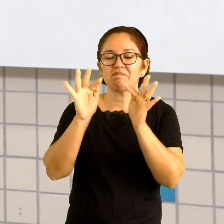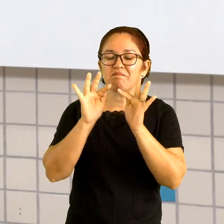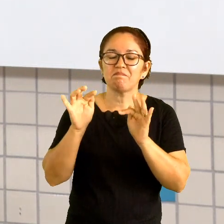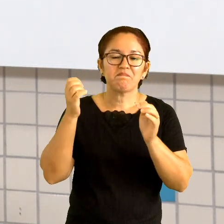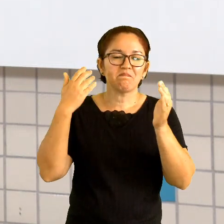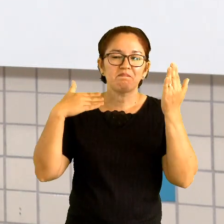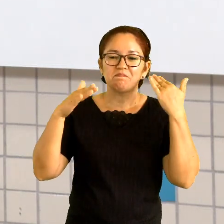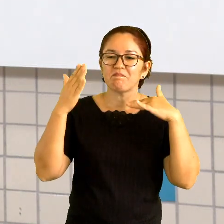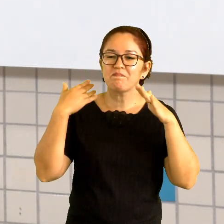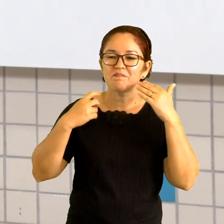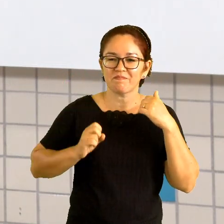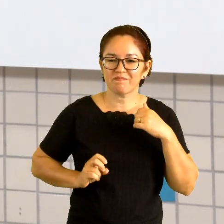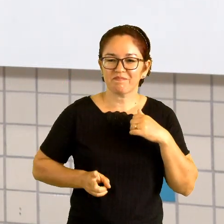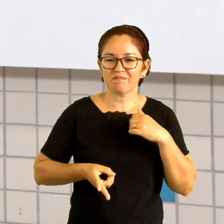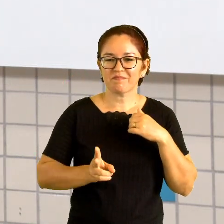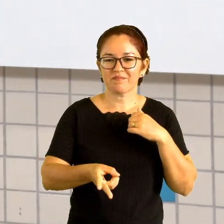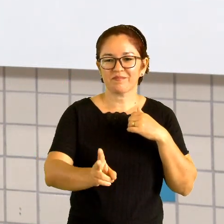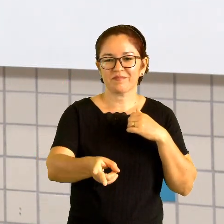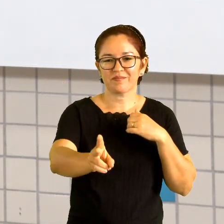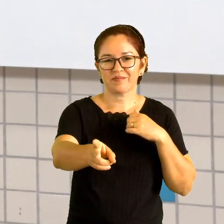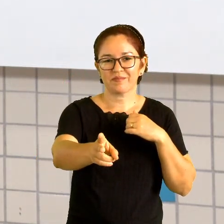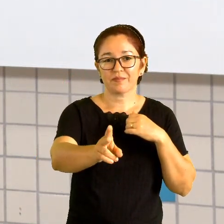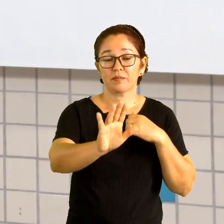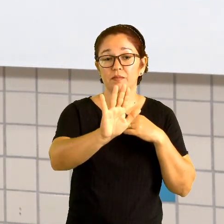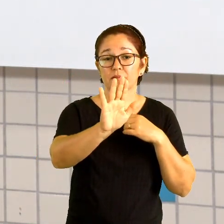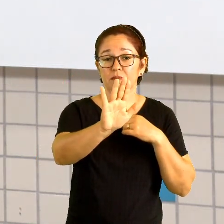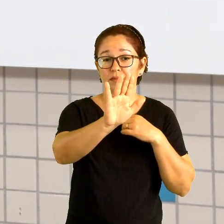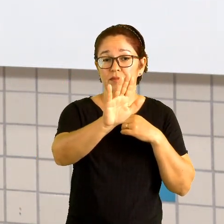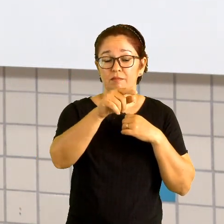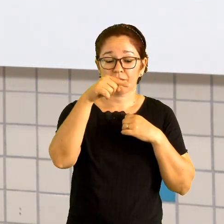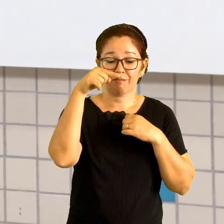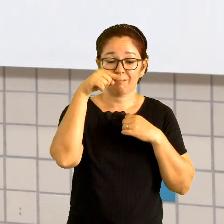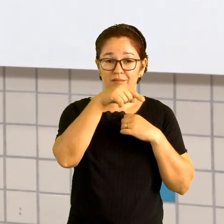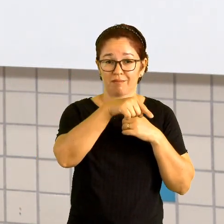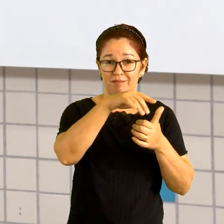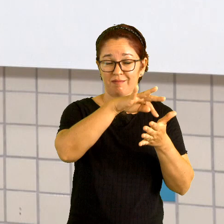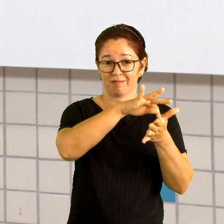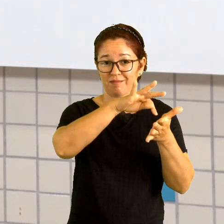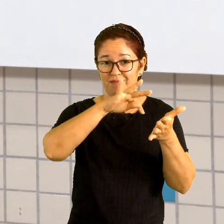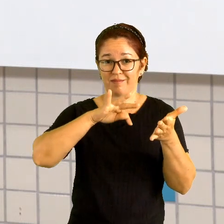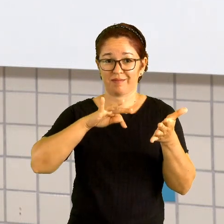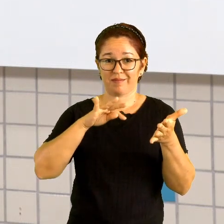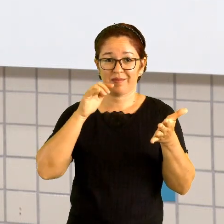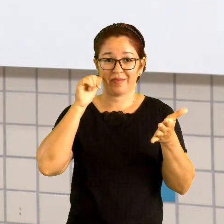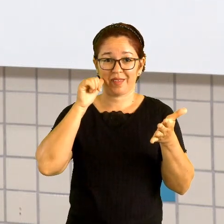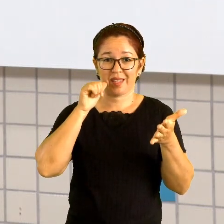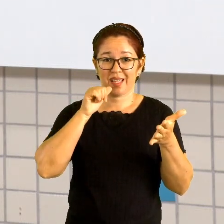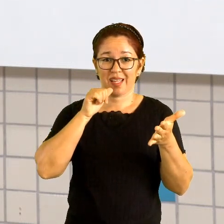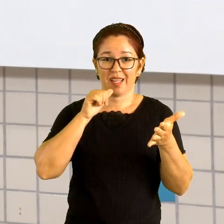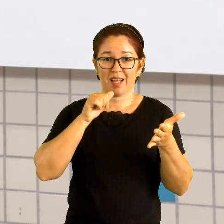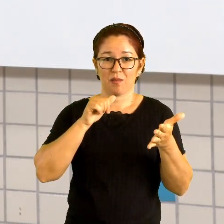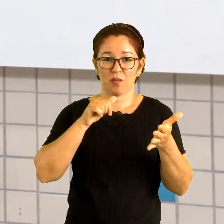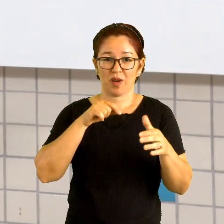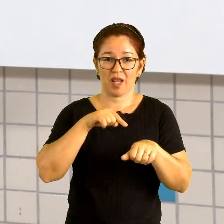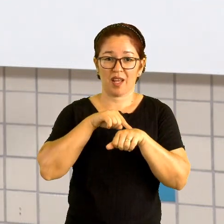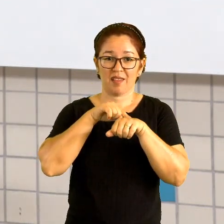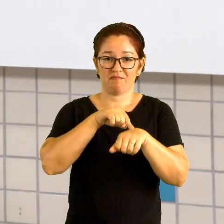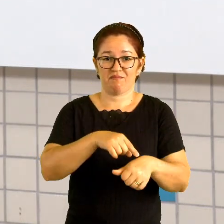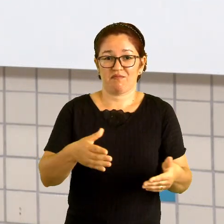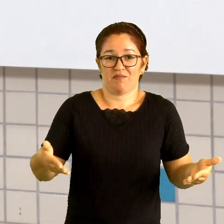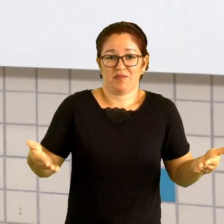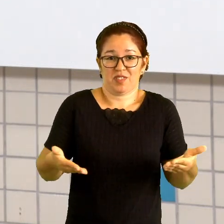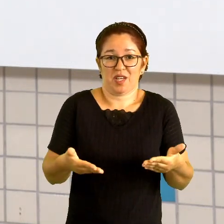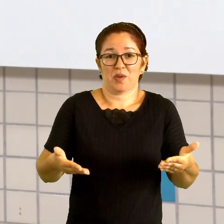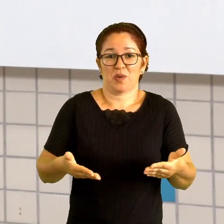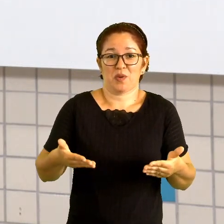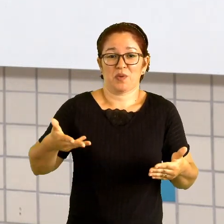sempre. Não era assim? E essa princesa desse texto que vocês fizeram a leitura agora, Mulheres